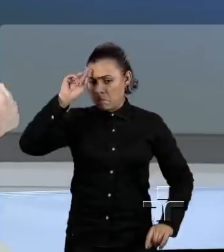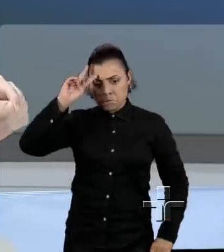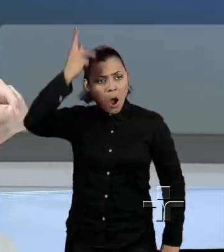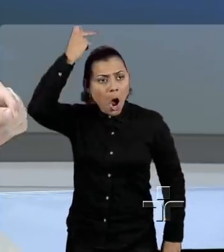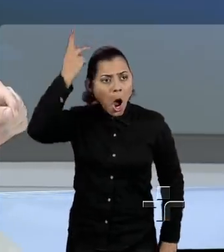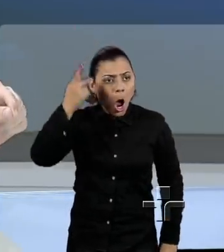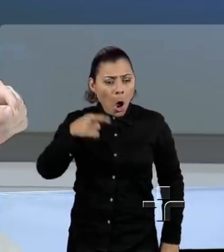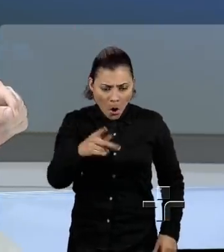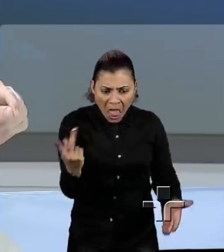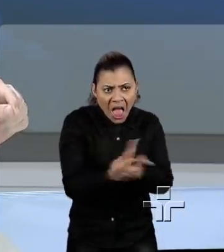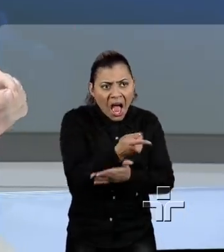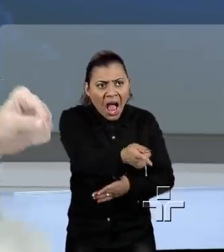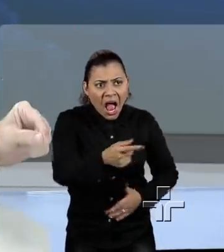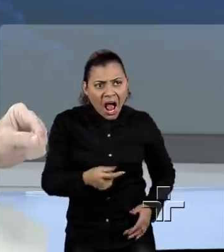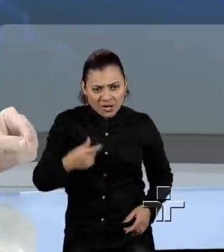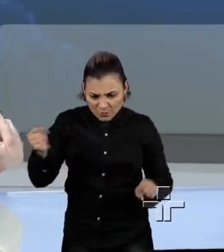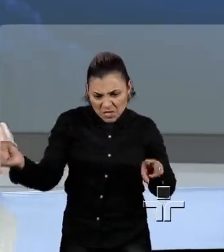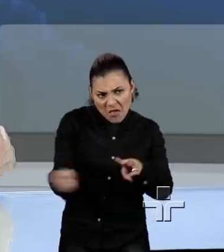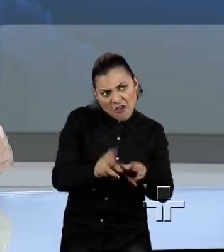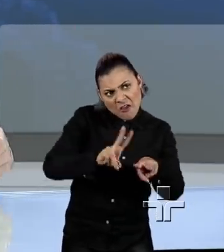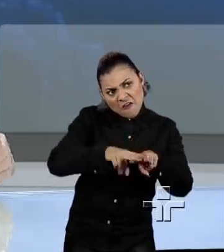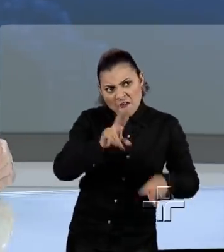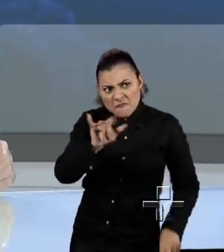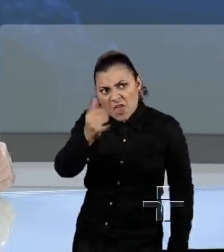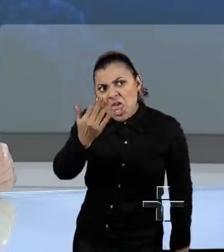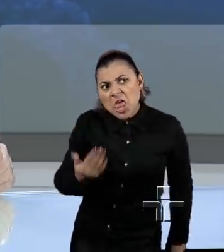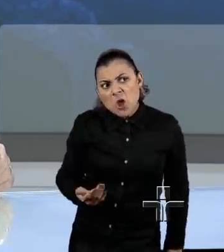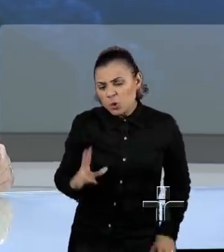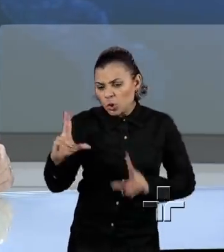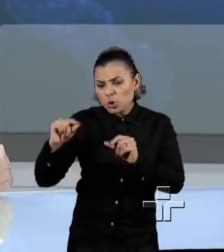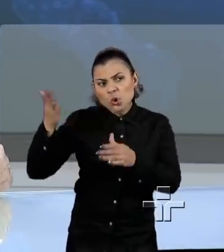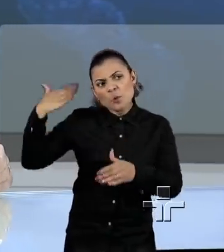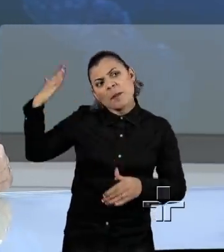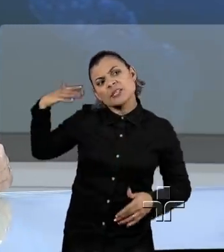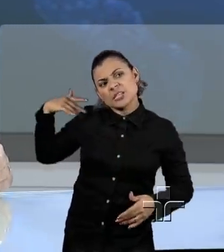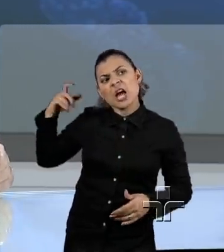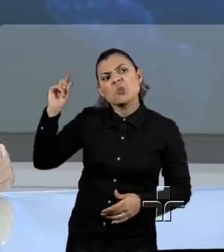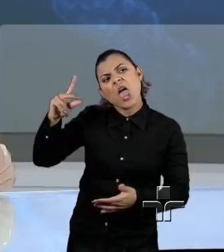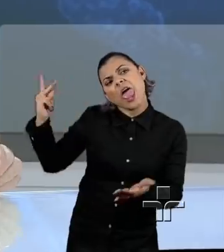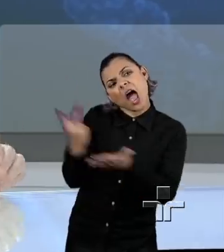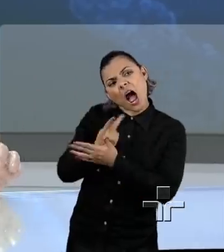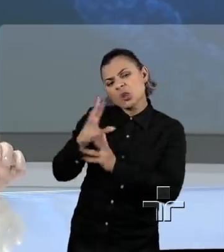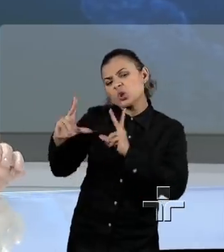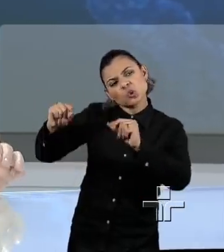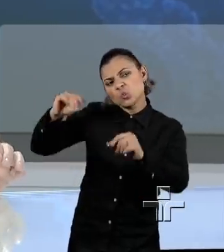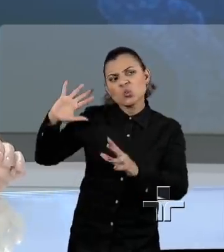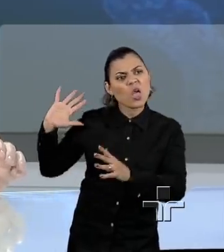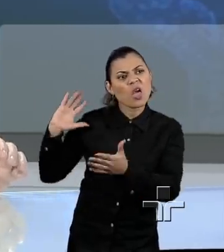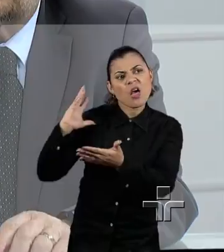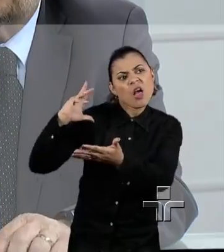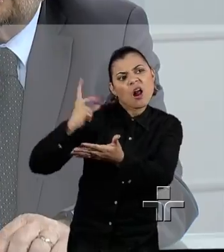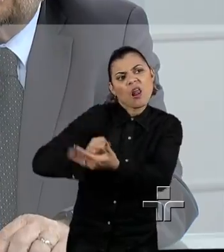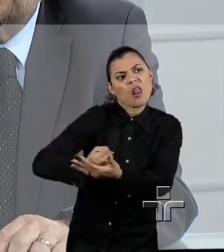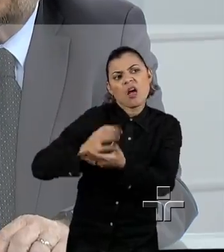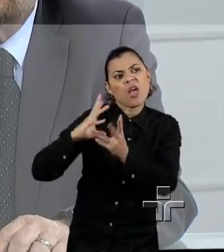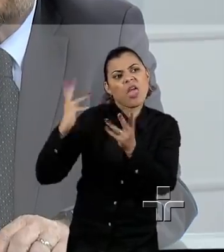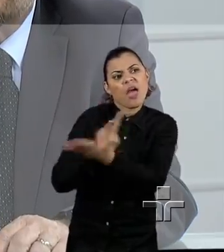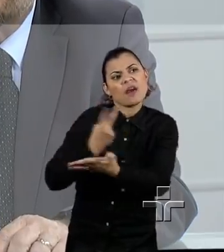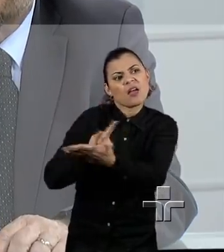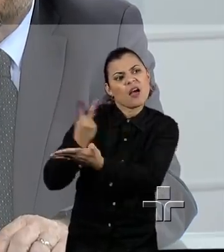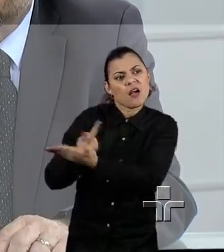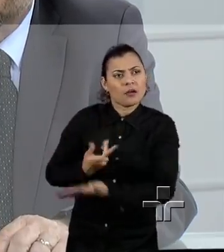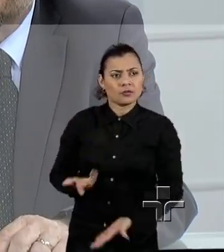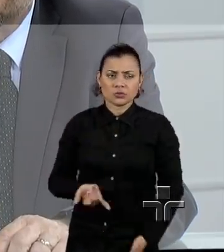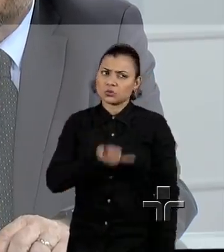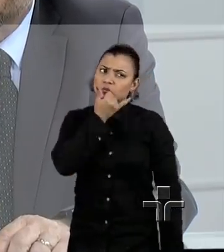um salvo-conduto para dizer, está vendo? Todo o processo foi inocentado, está todo errado, o processo inteiro. Não, mas a paixão que está se